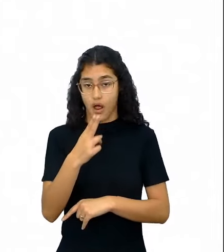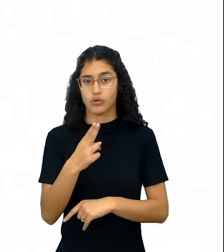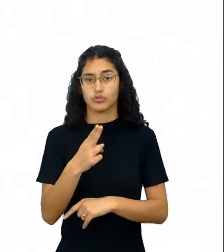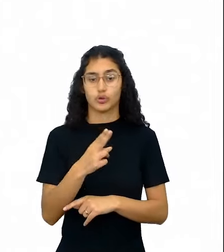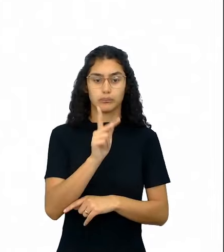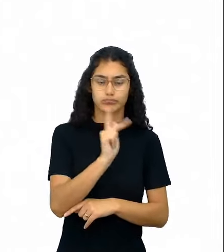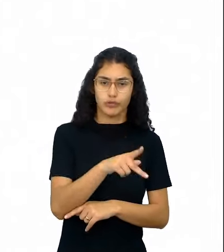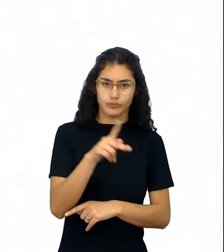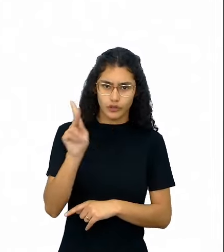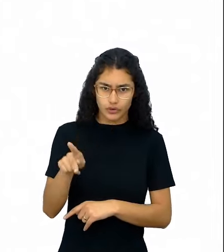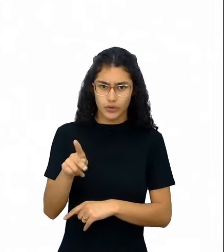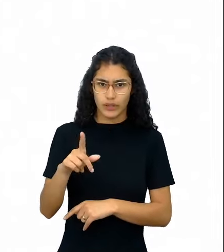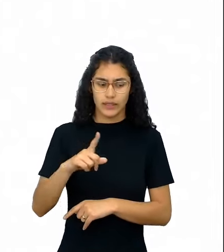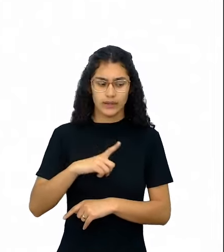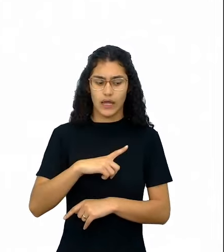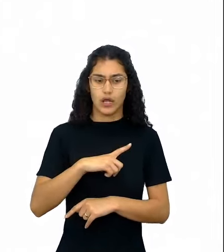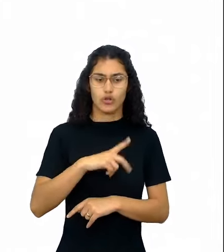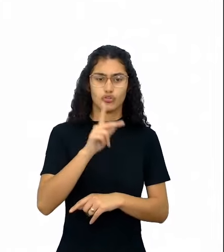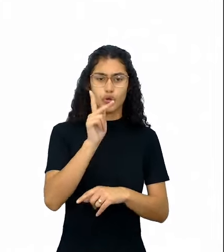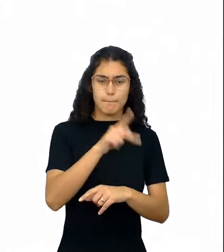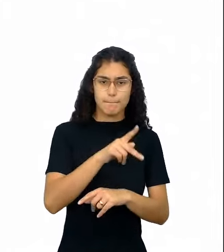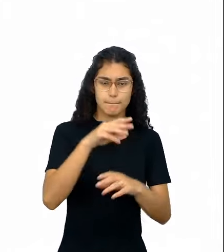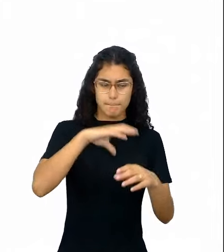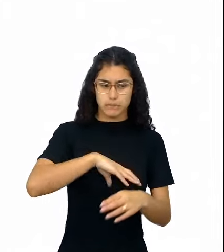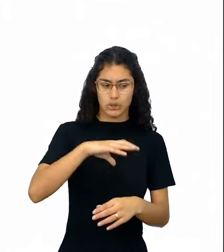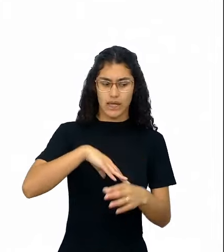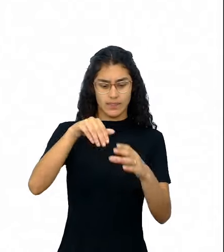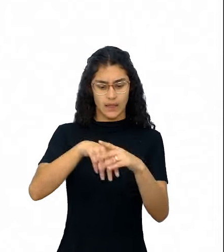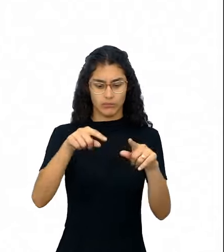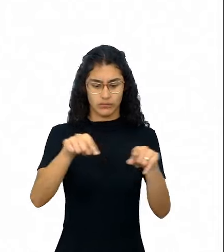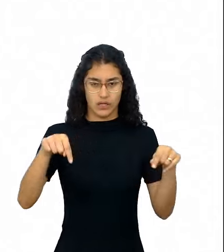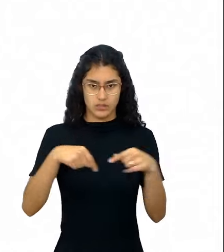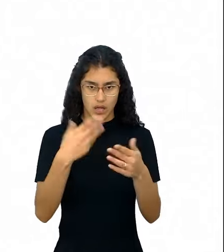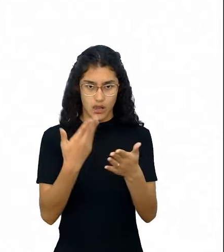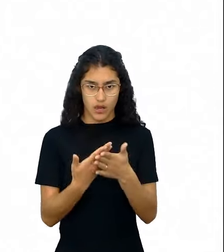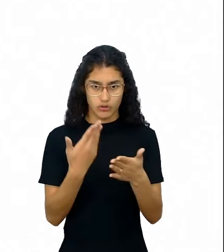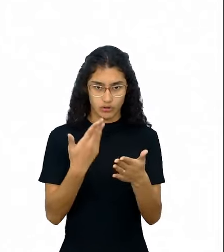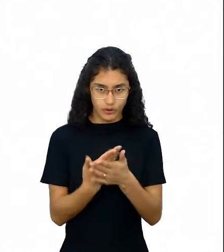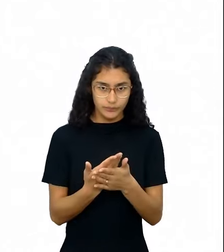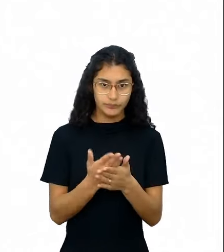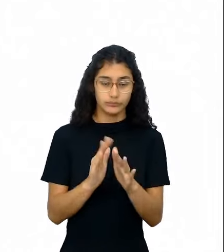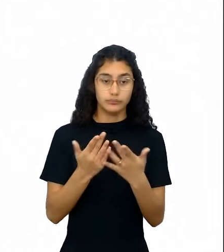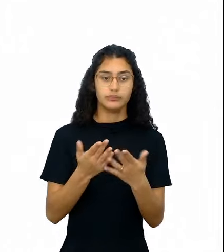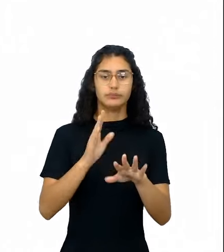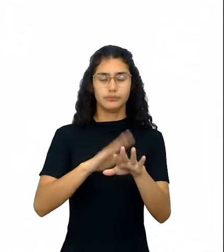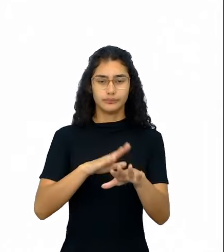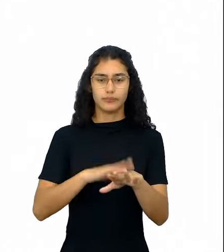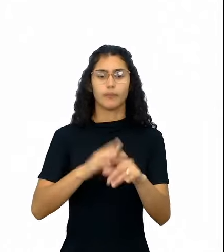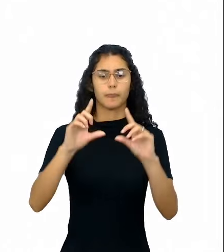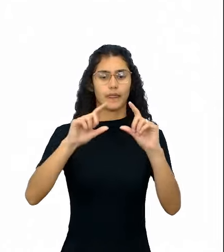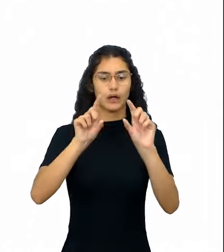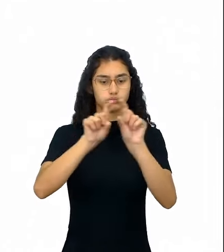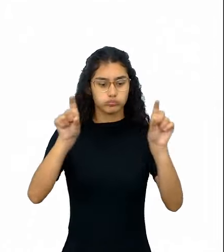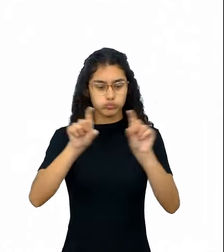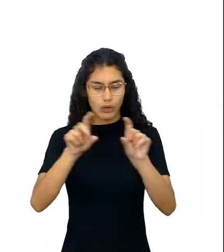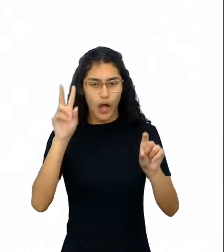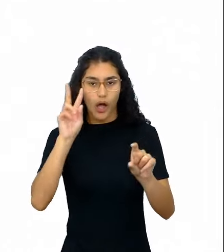do professor de português com a sua sala quando se trata de história em quadrinhos. Qual